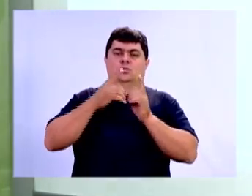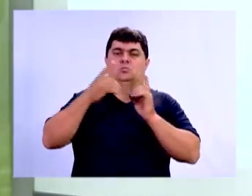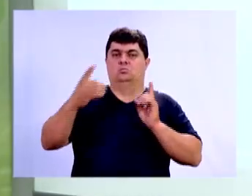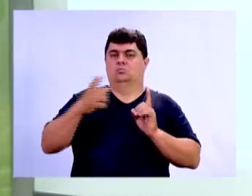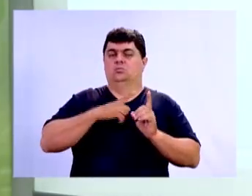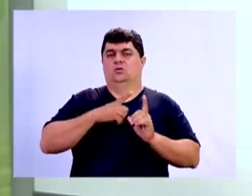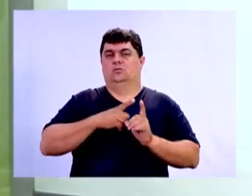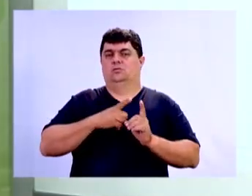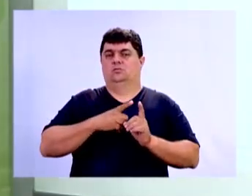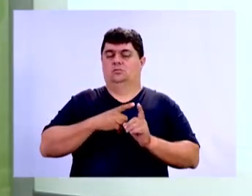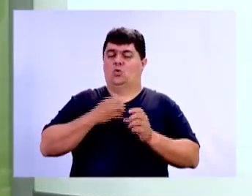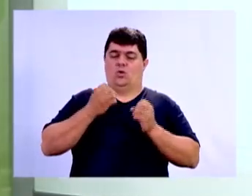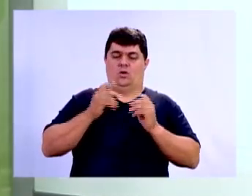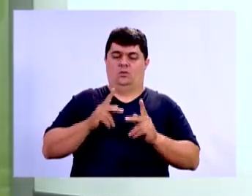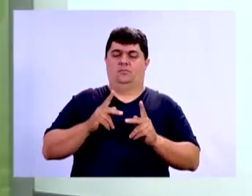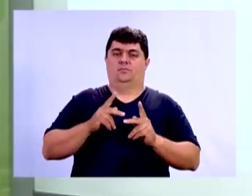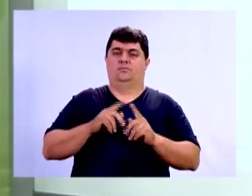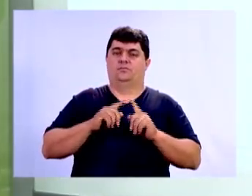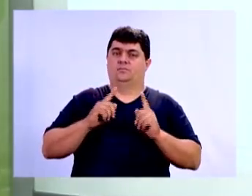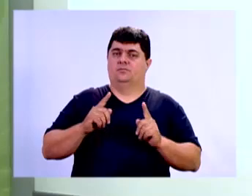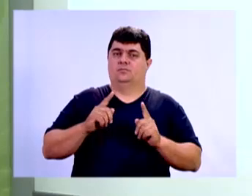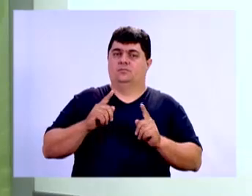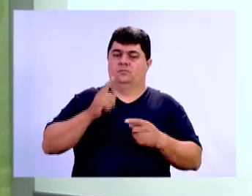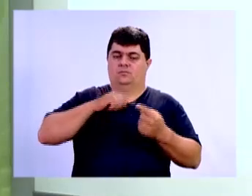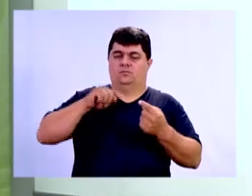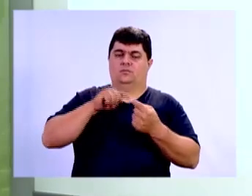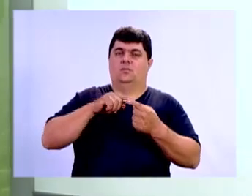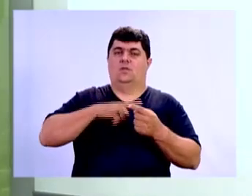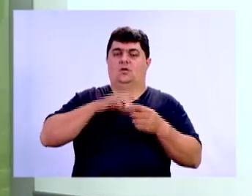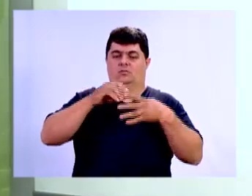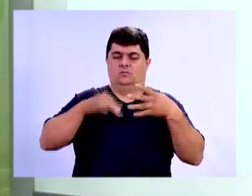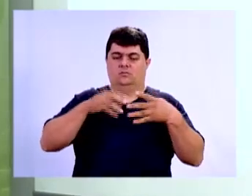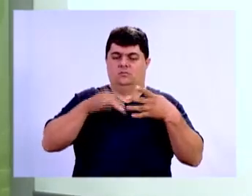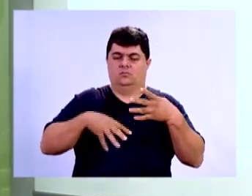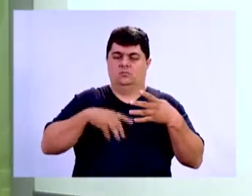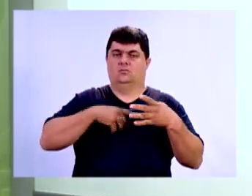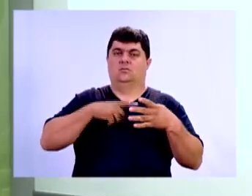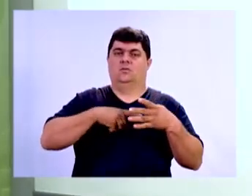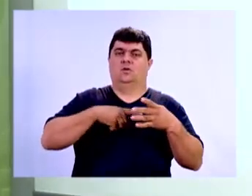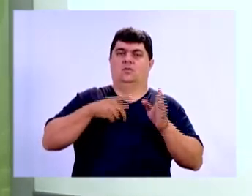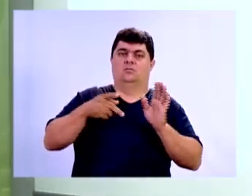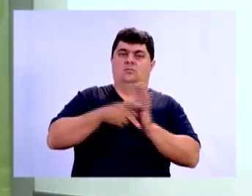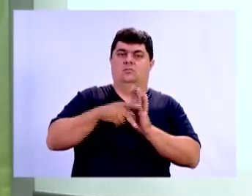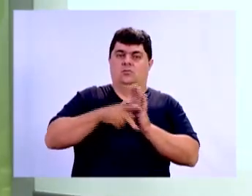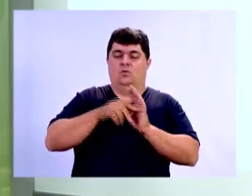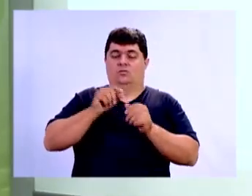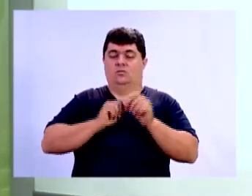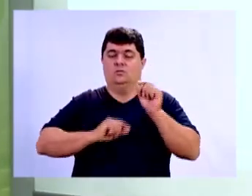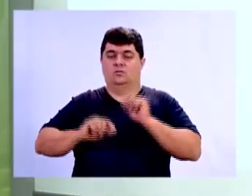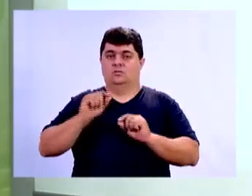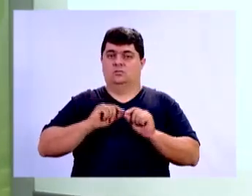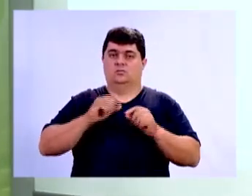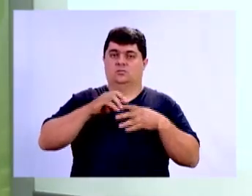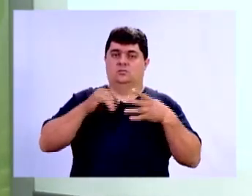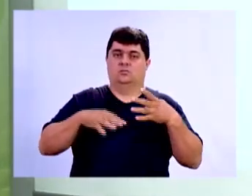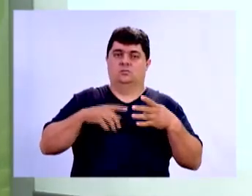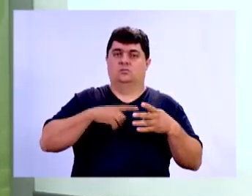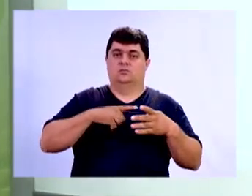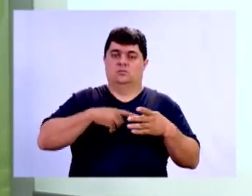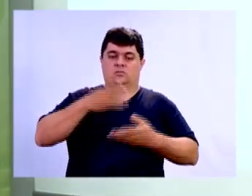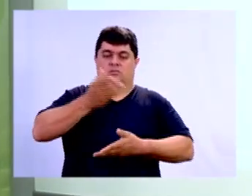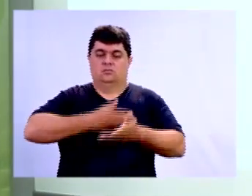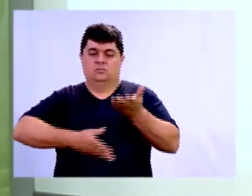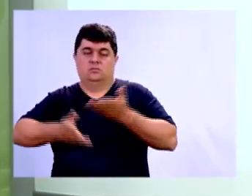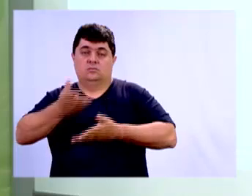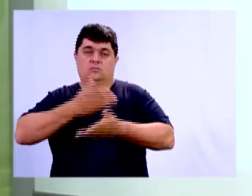objeto. Perfeito. E aquele objeto tinha suas características, tinha seu comportamento. Esse objeto se relacionava com